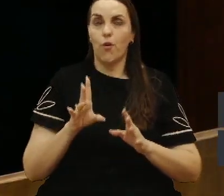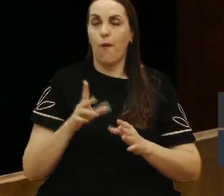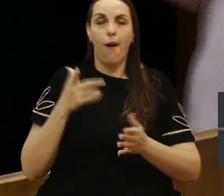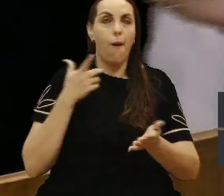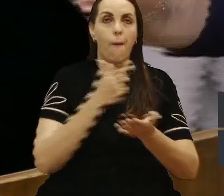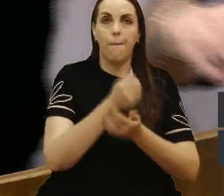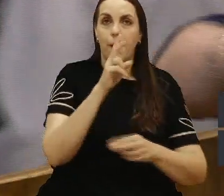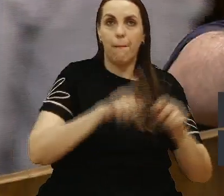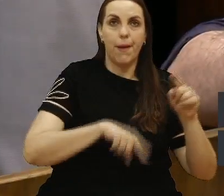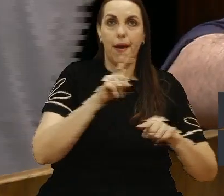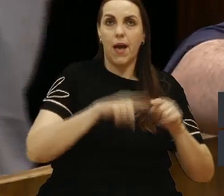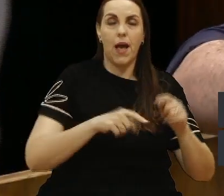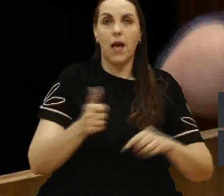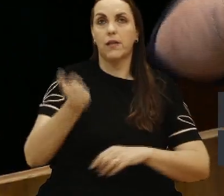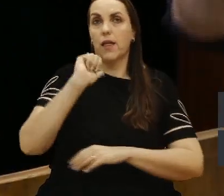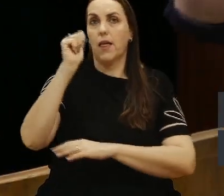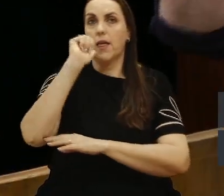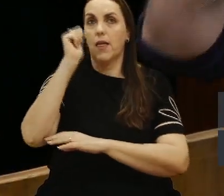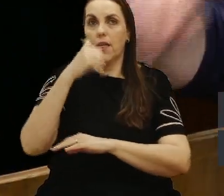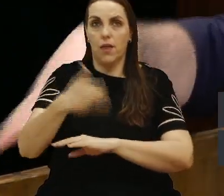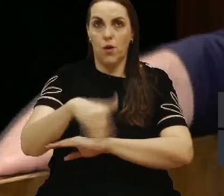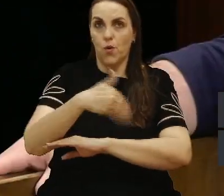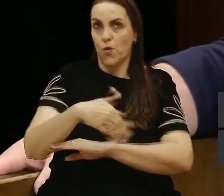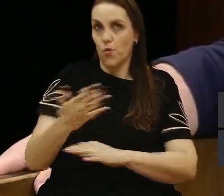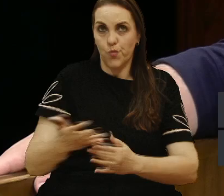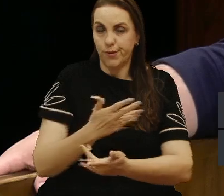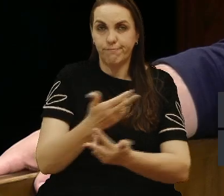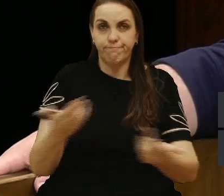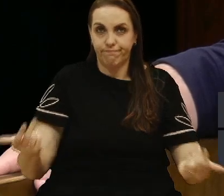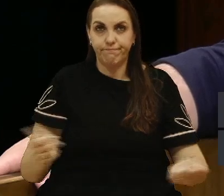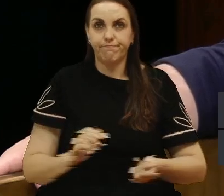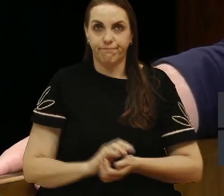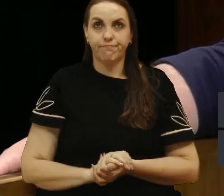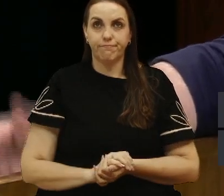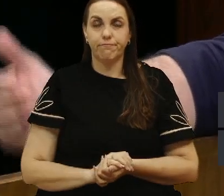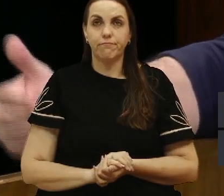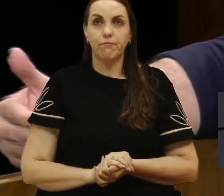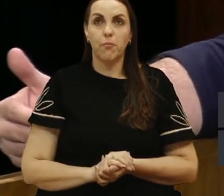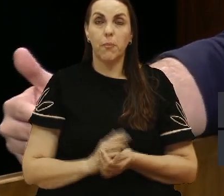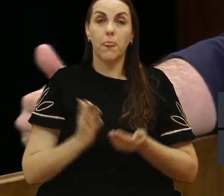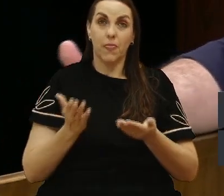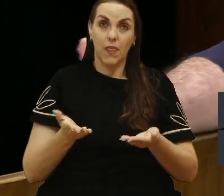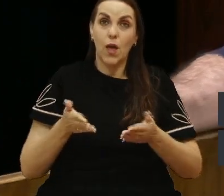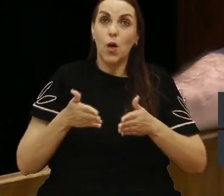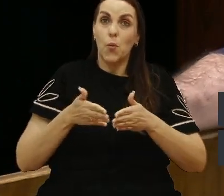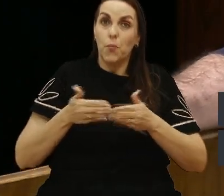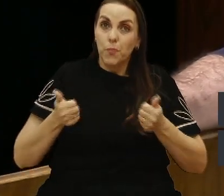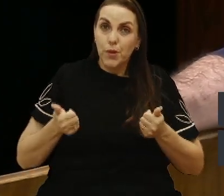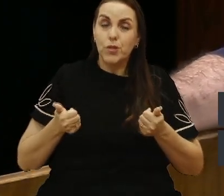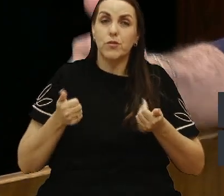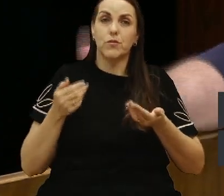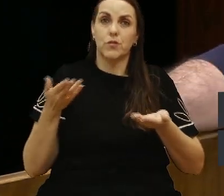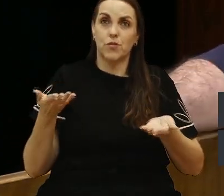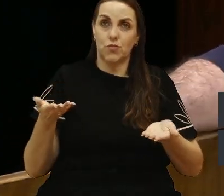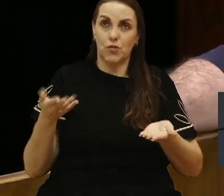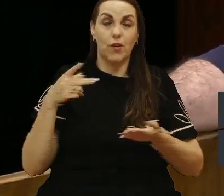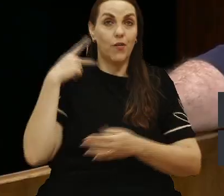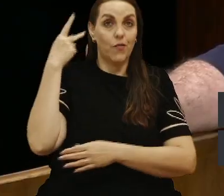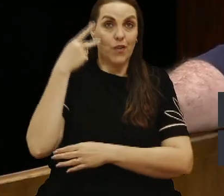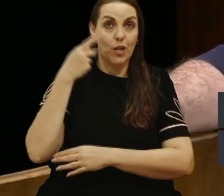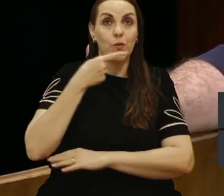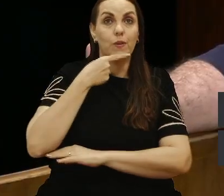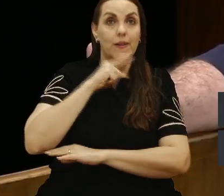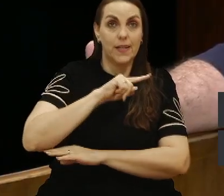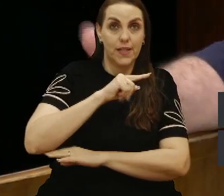no mercado e sair tomando na rua, nas calçadas, enfim. E aqui eu peço encarecidamente ao vereador Caleb